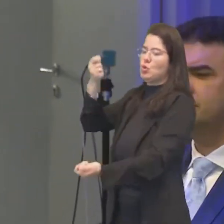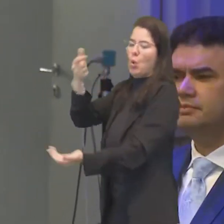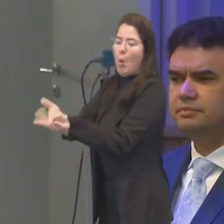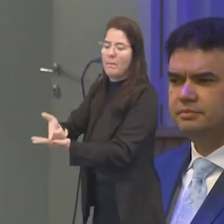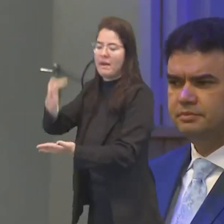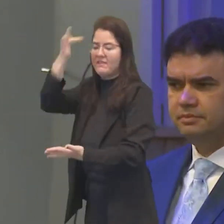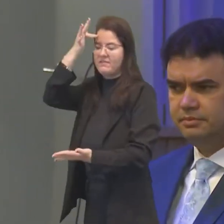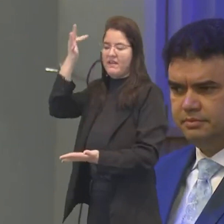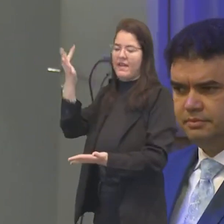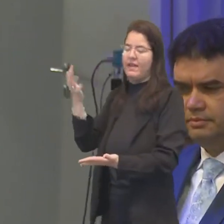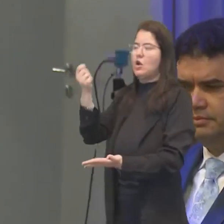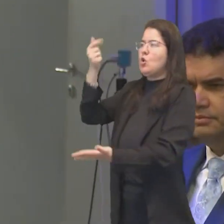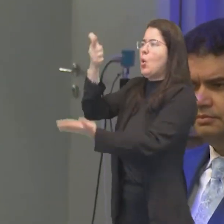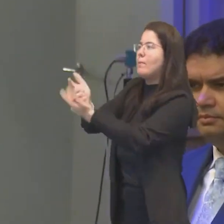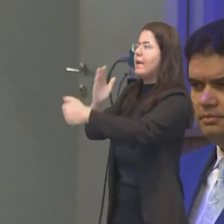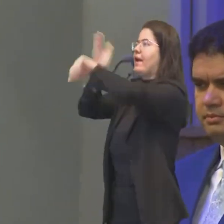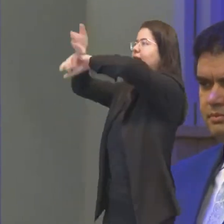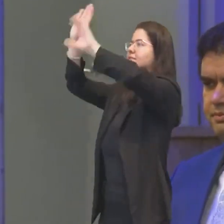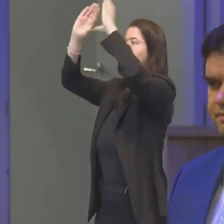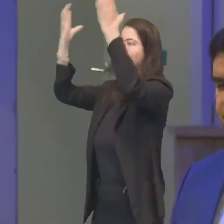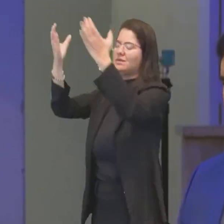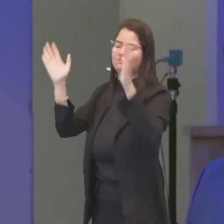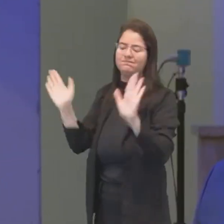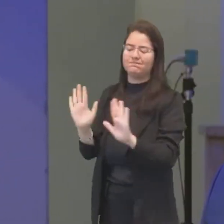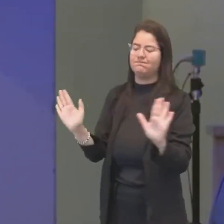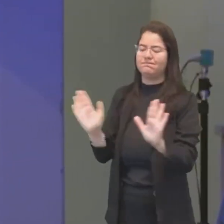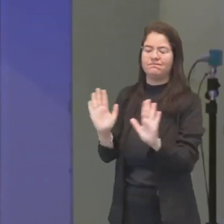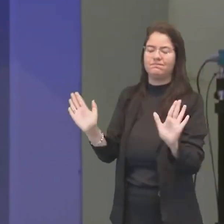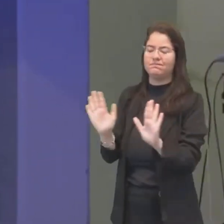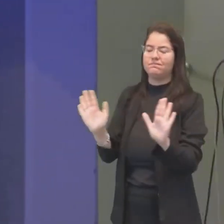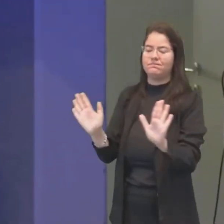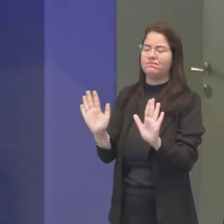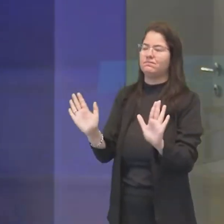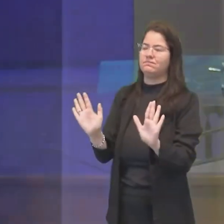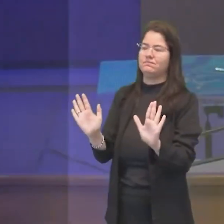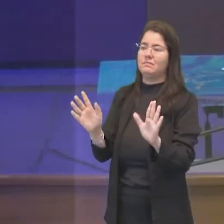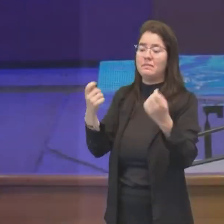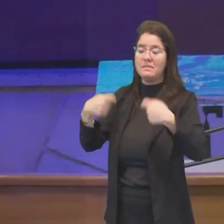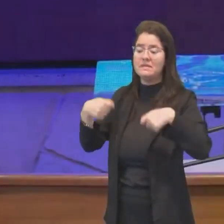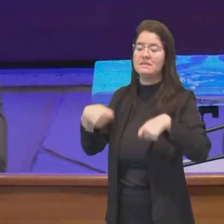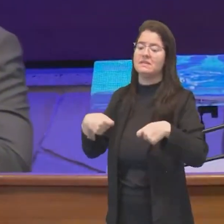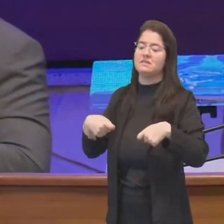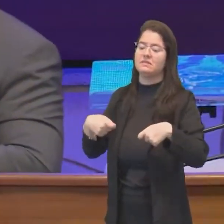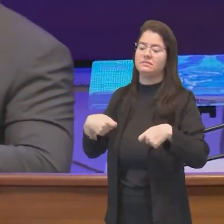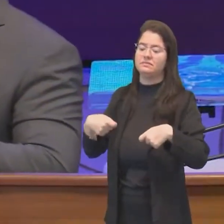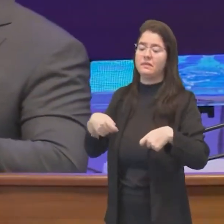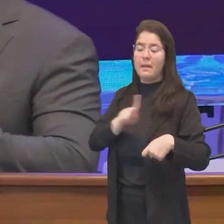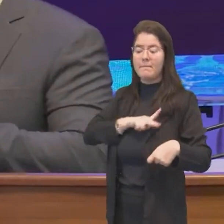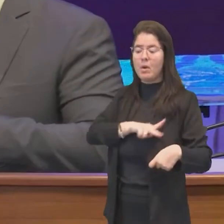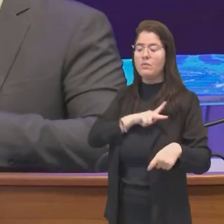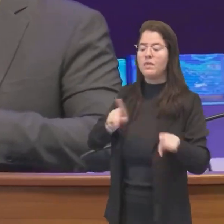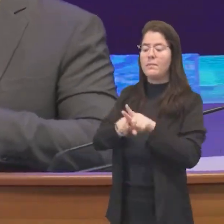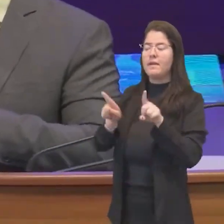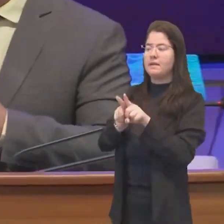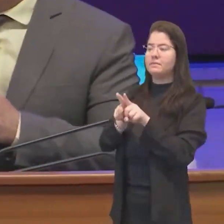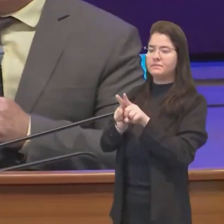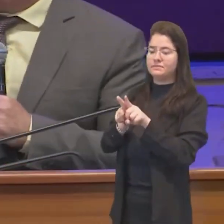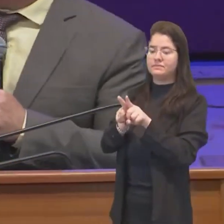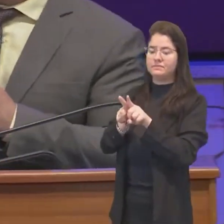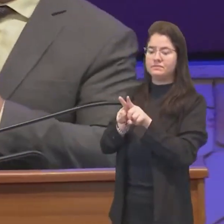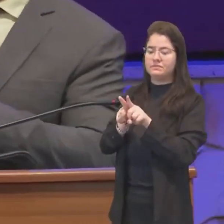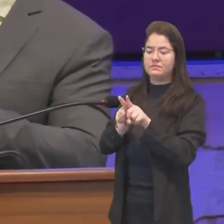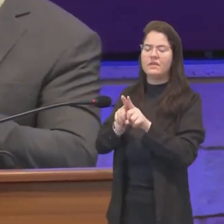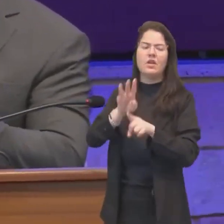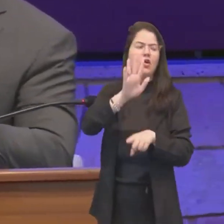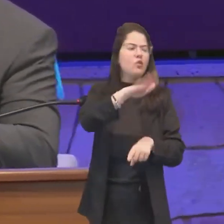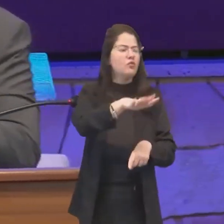pessoas chegavam para ele e diziam assim: escuta, quanto que eu preciso pagar para ter o poder que você tem? E Paulo falava assim: ó, filho do